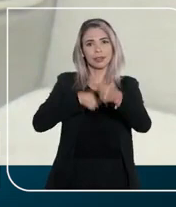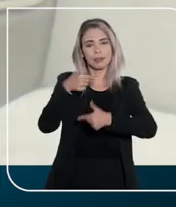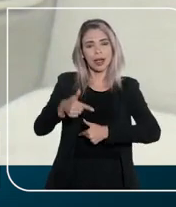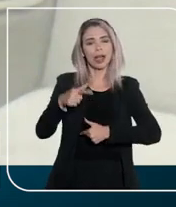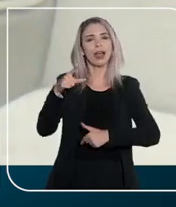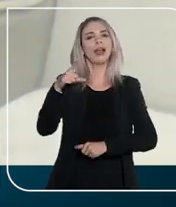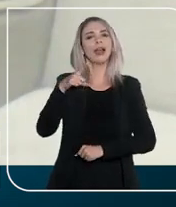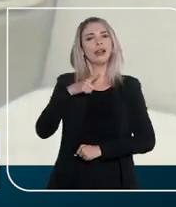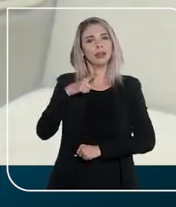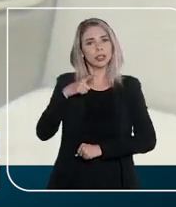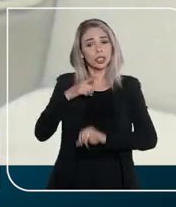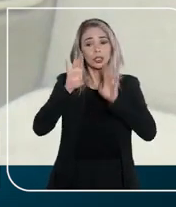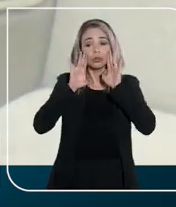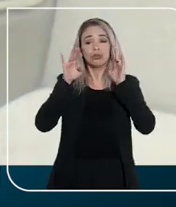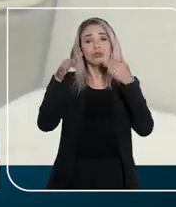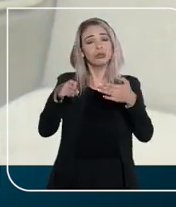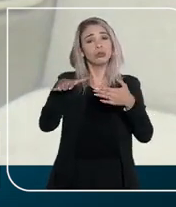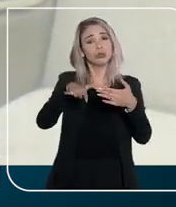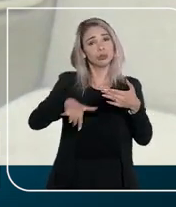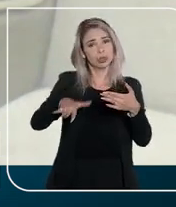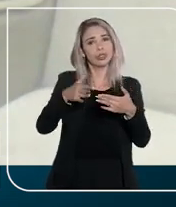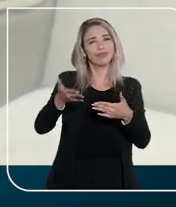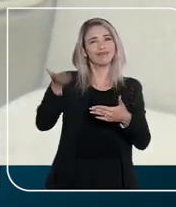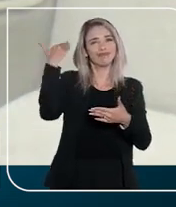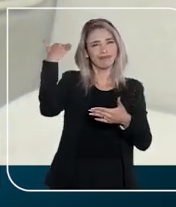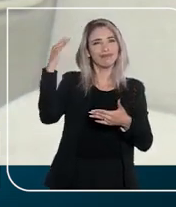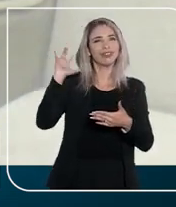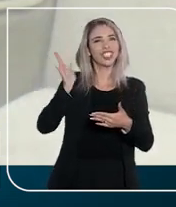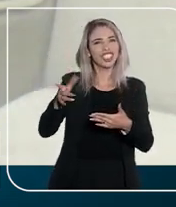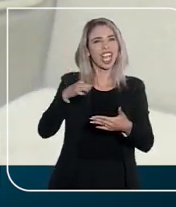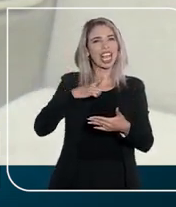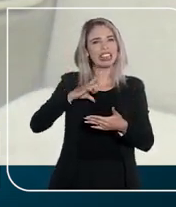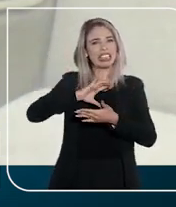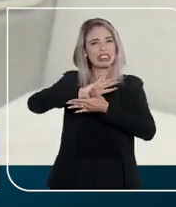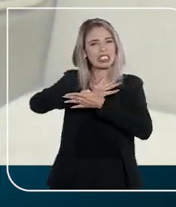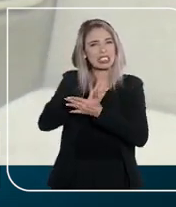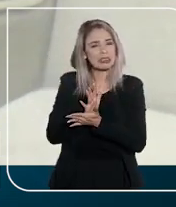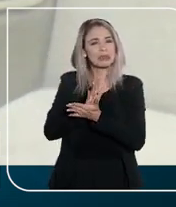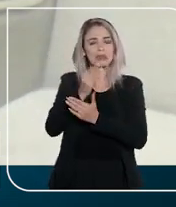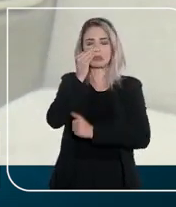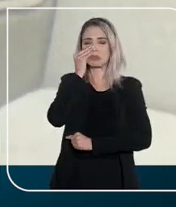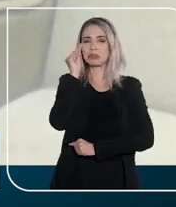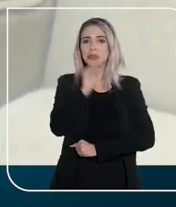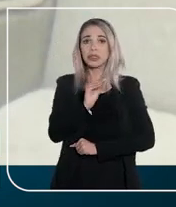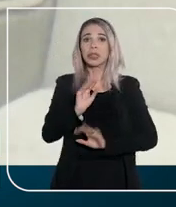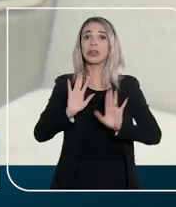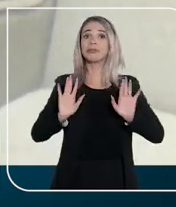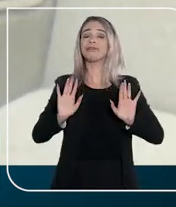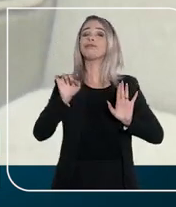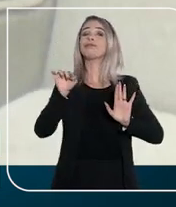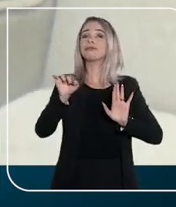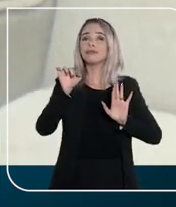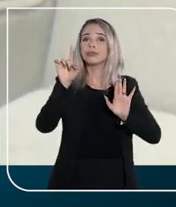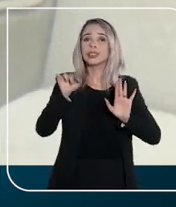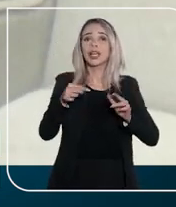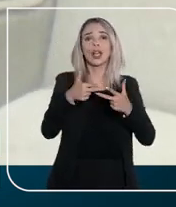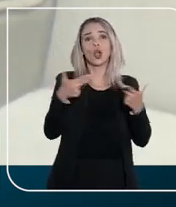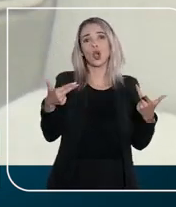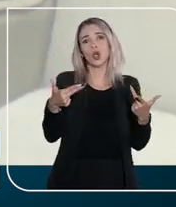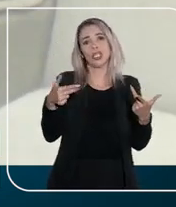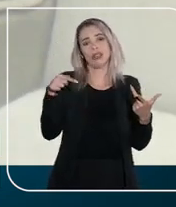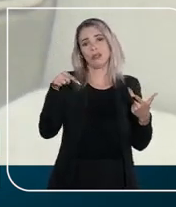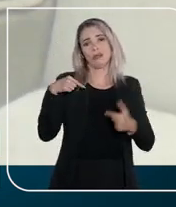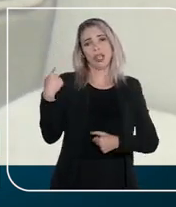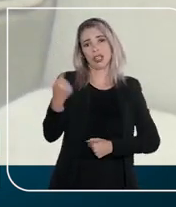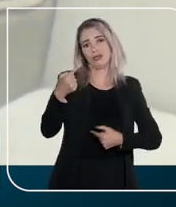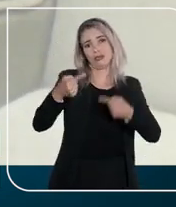em prol desses segmentos que durante muito tempo foram tão discriminados. E isso é algo que ninguém aqui